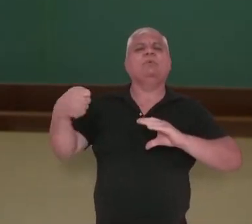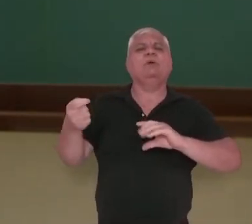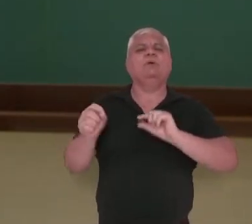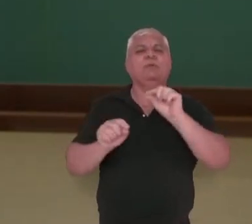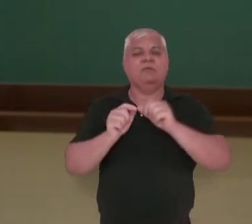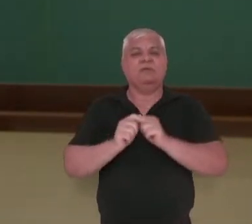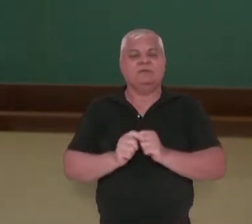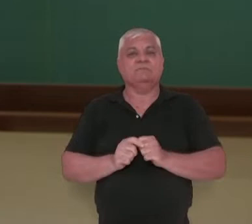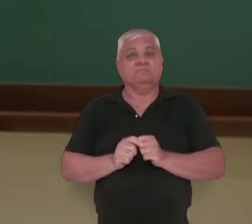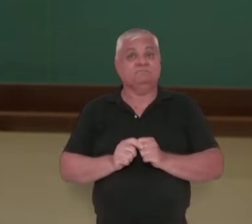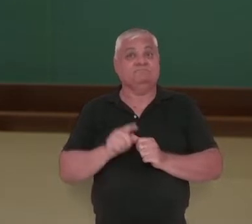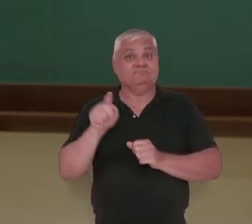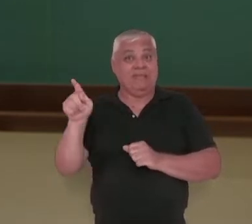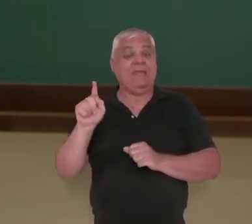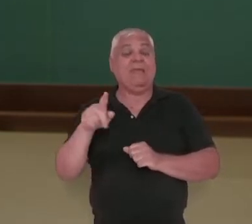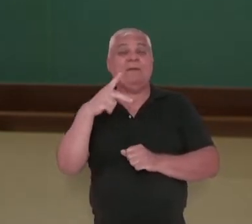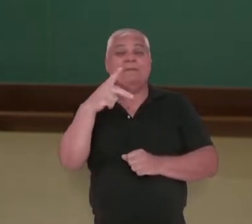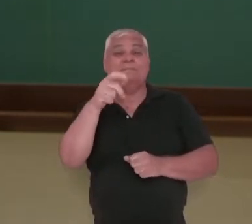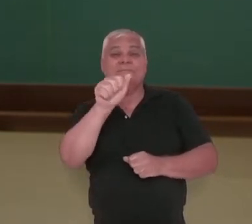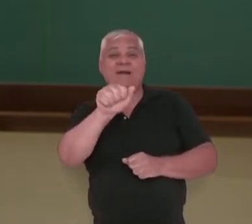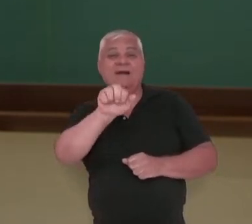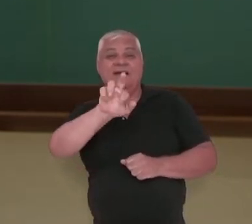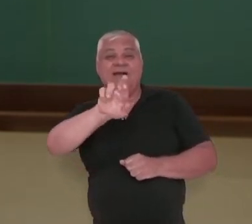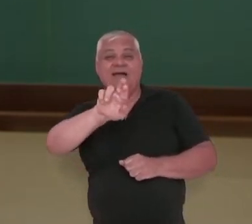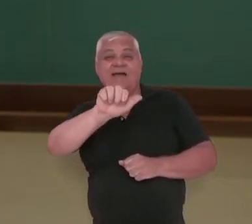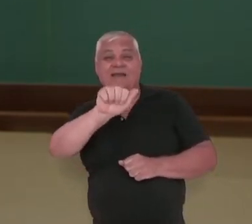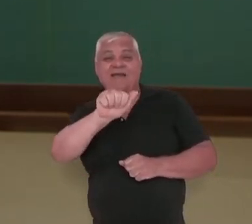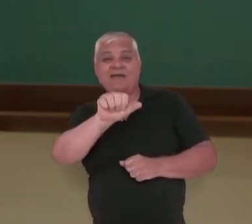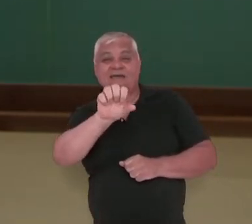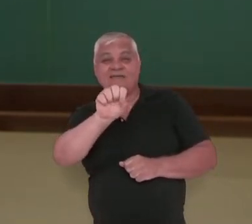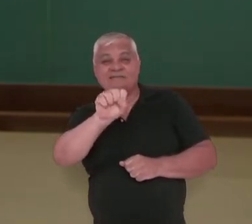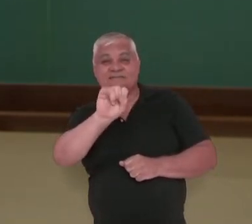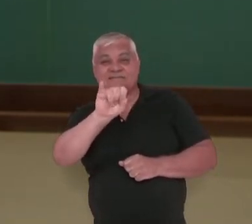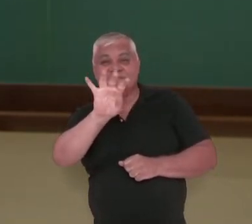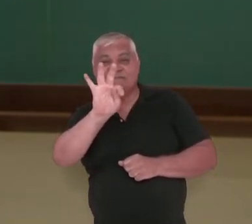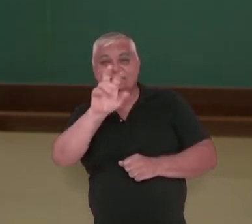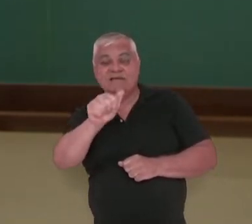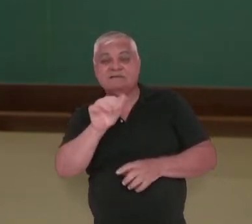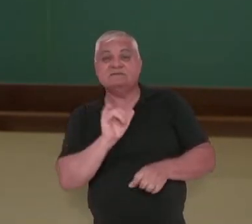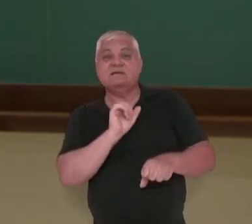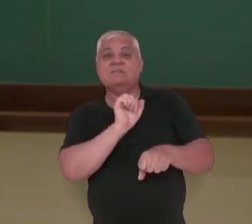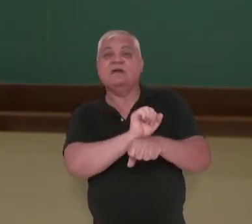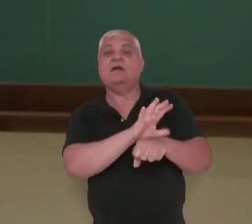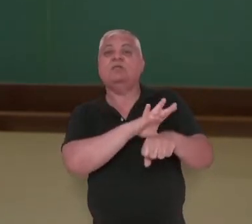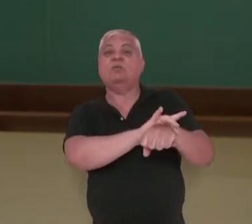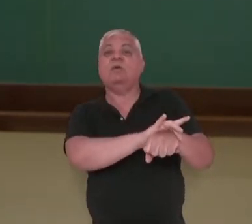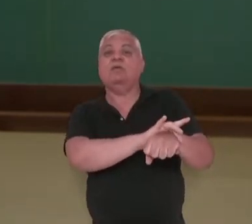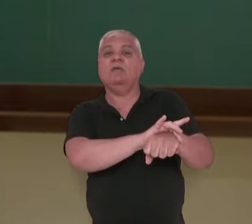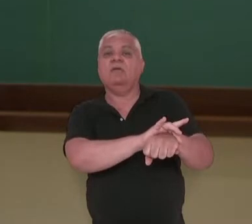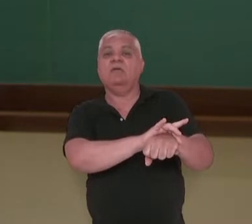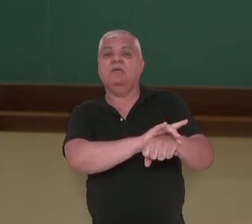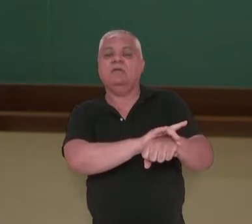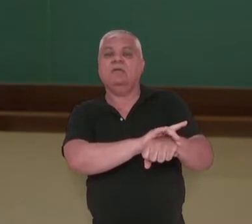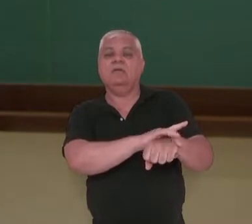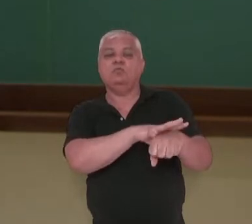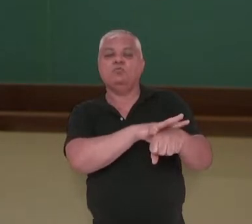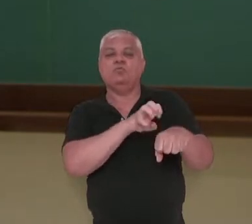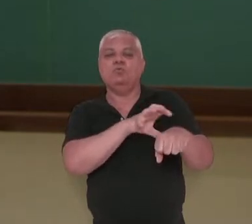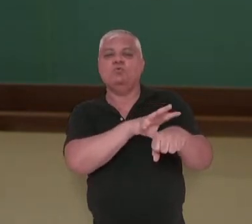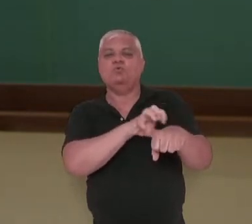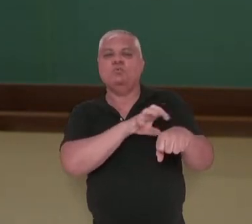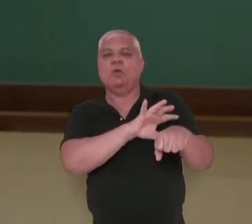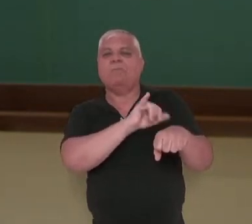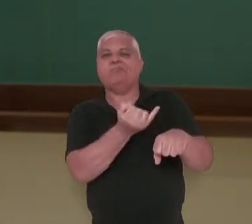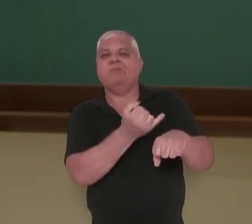São parasitas. Se são parasitas, provavelmente causam doenças. O que que o parasita faz? Ele depende de outro ser